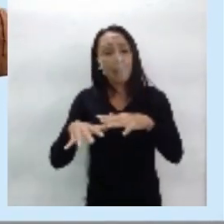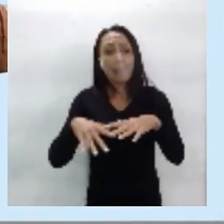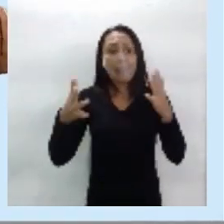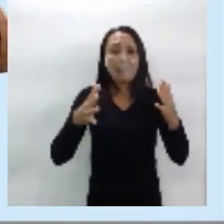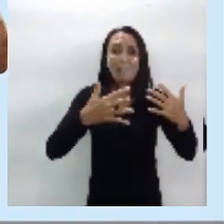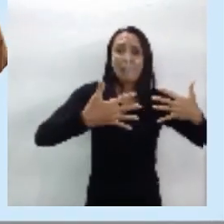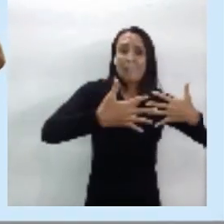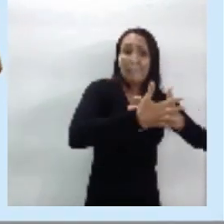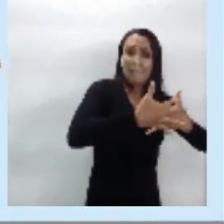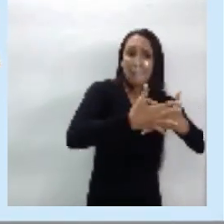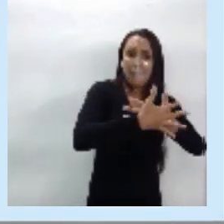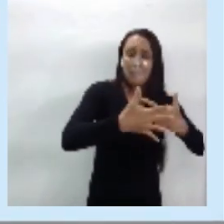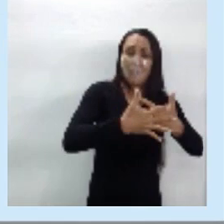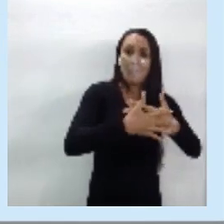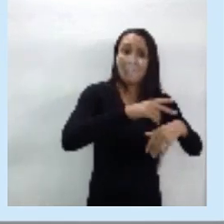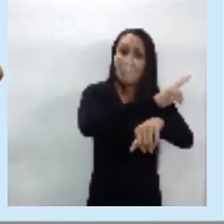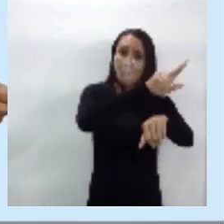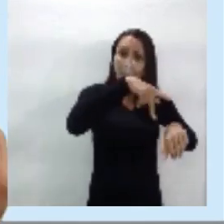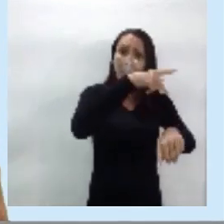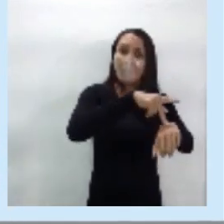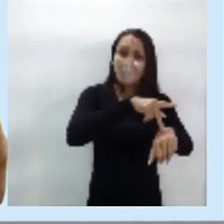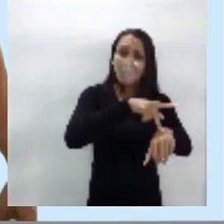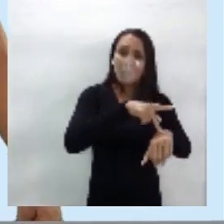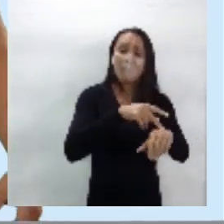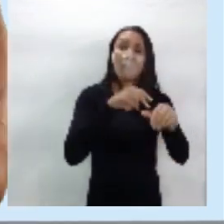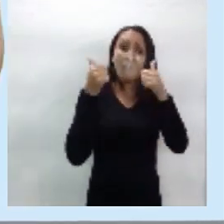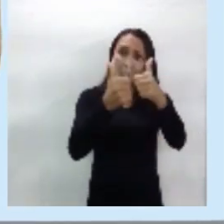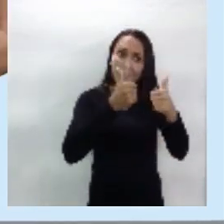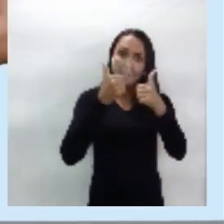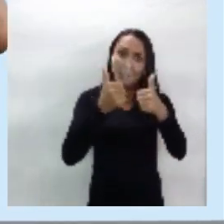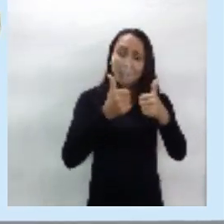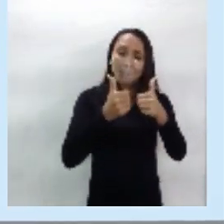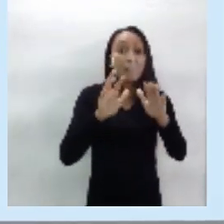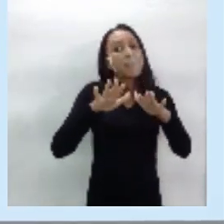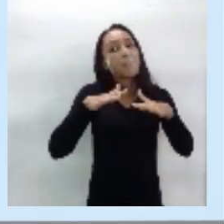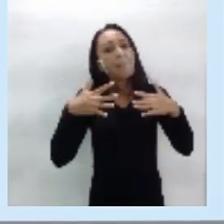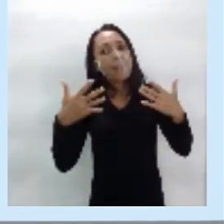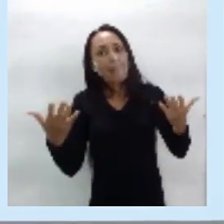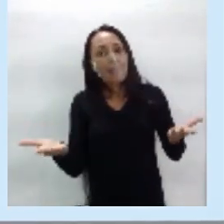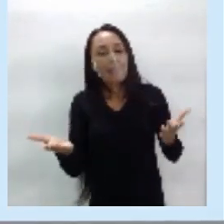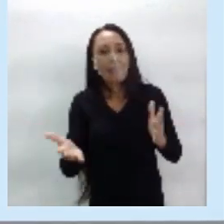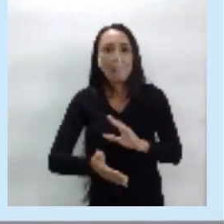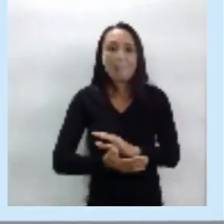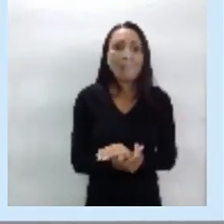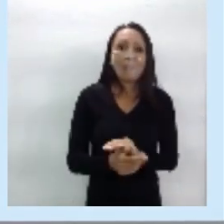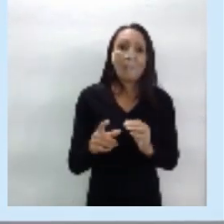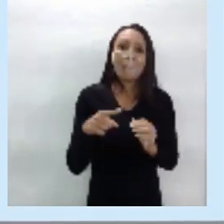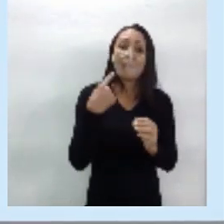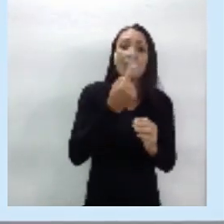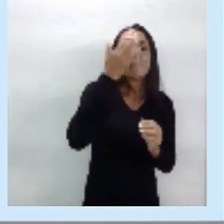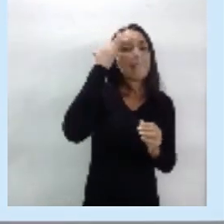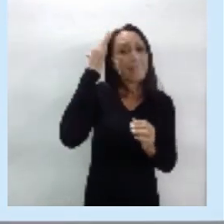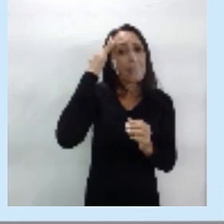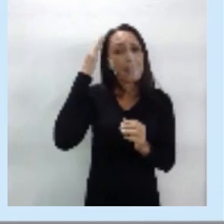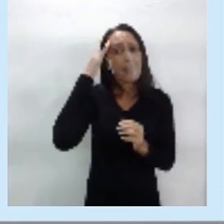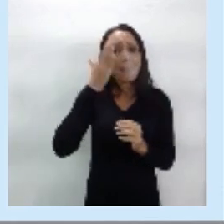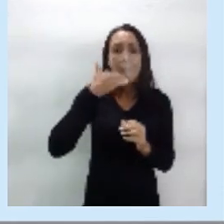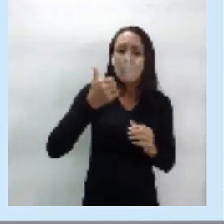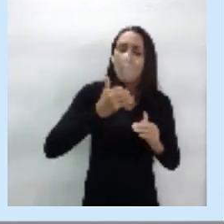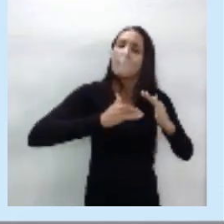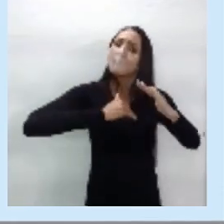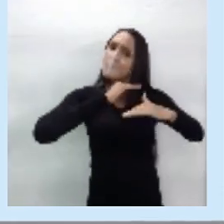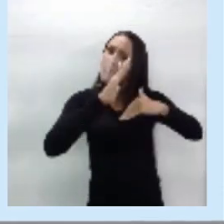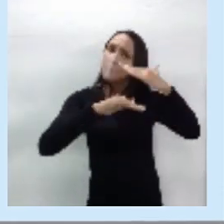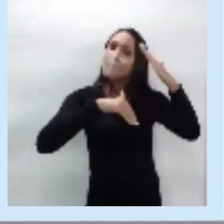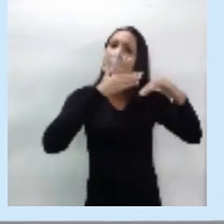metrópole. Metrópole, que eu estou falando, é o país, porque é reino, tá bom? Então, para a gente entender como é esse processo.